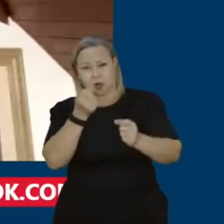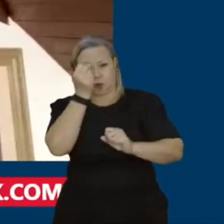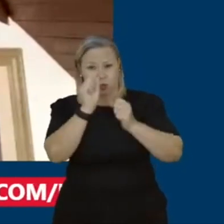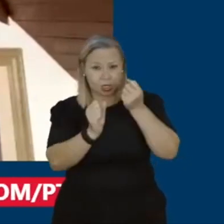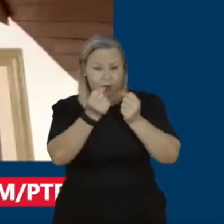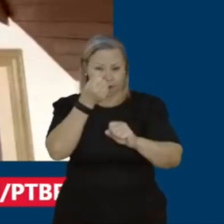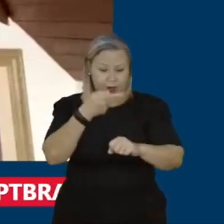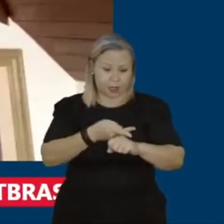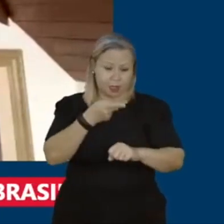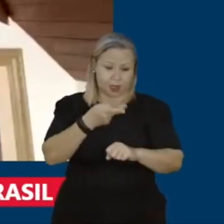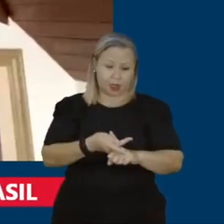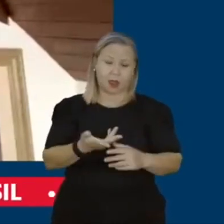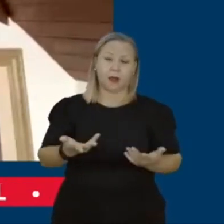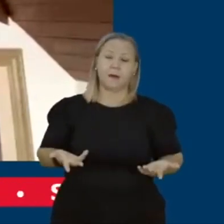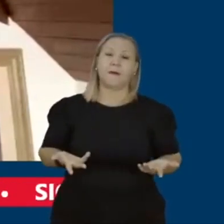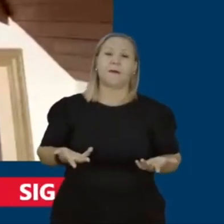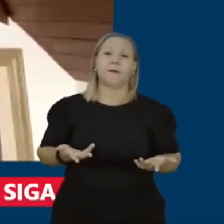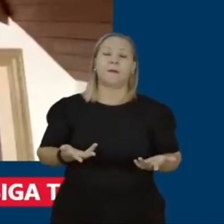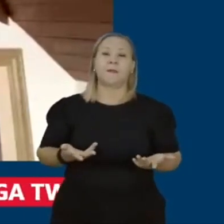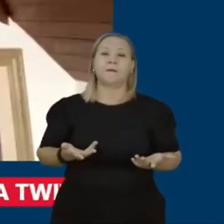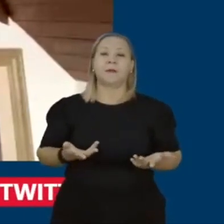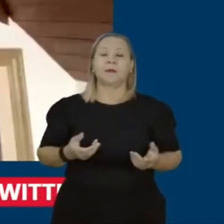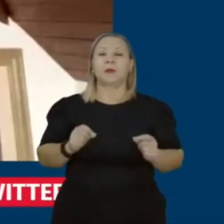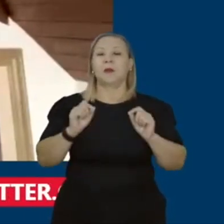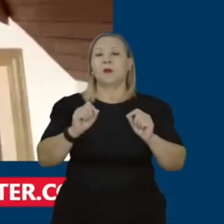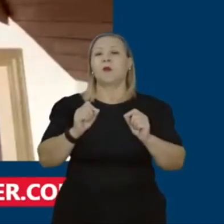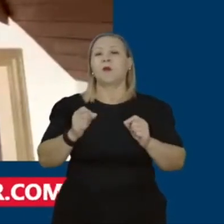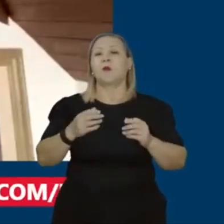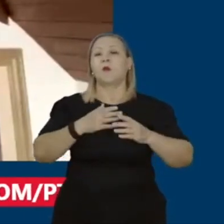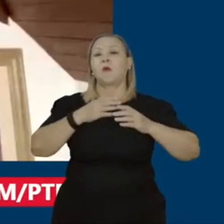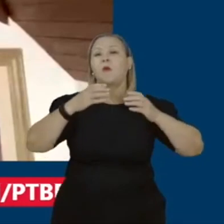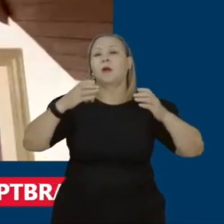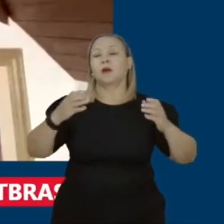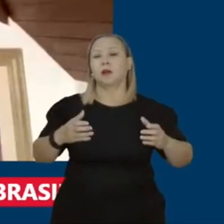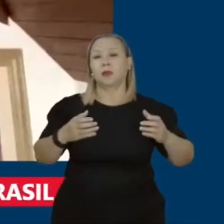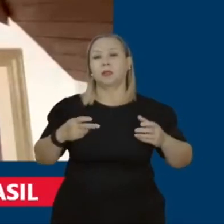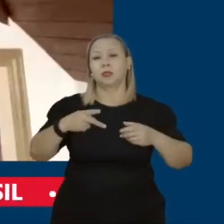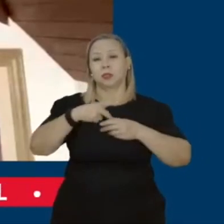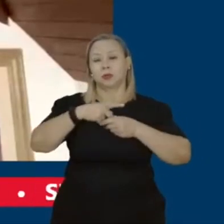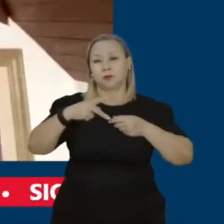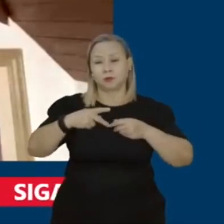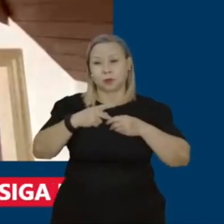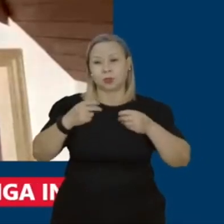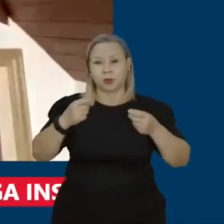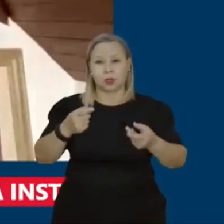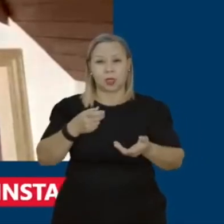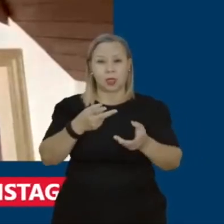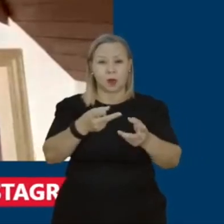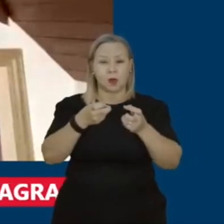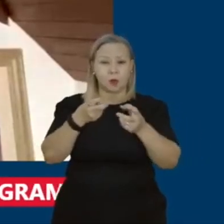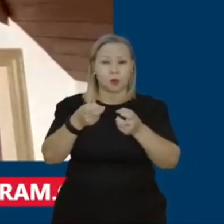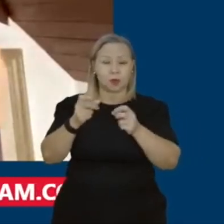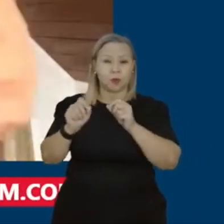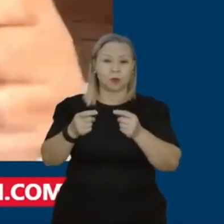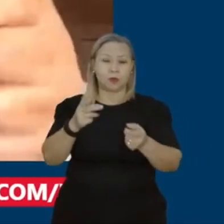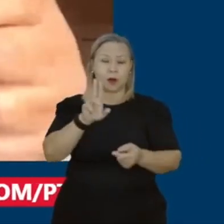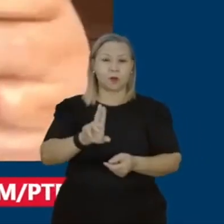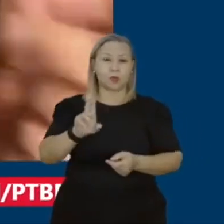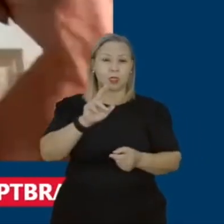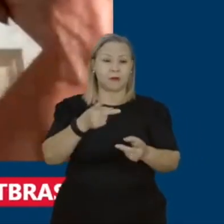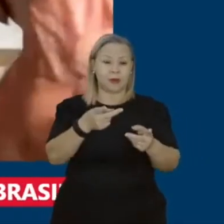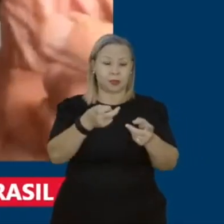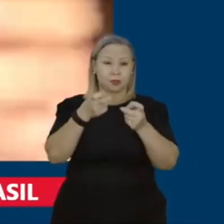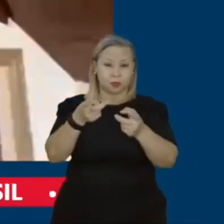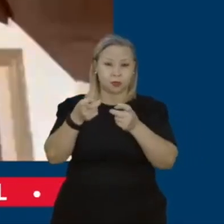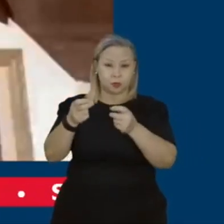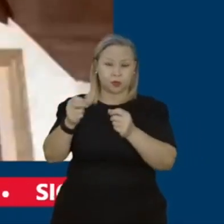cede para uma grande petroleira e tributa pesadamente para utilizar, através do tributo,